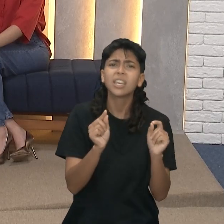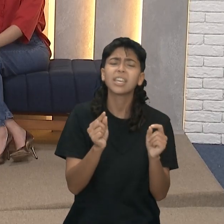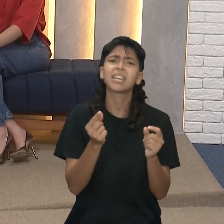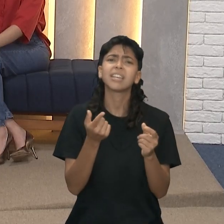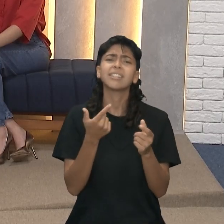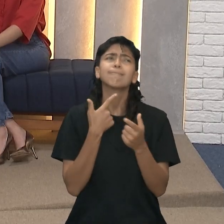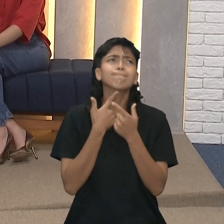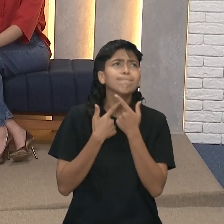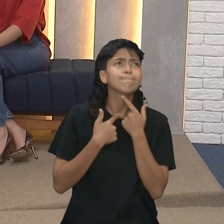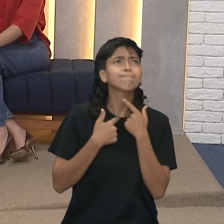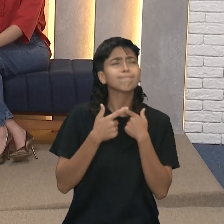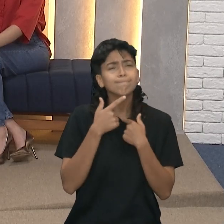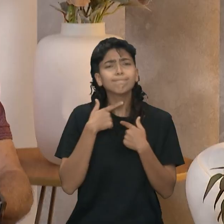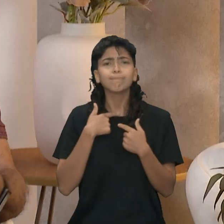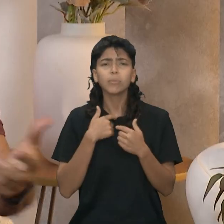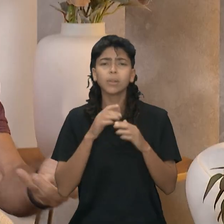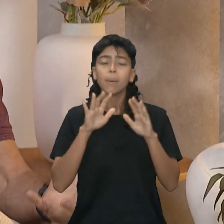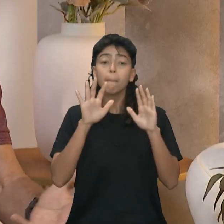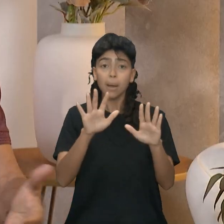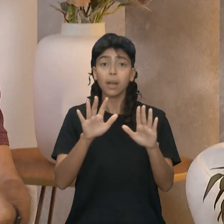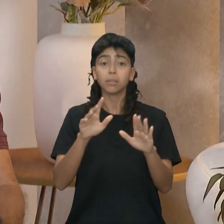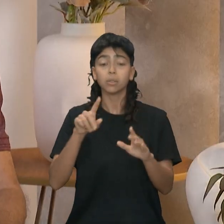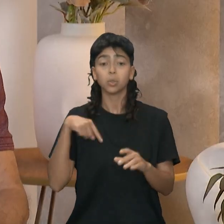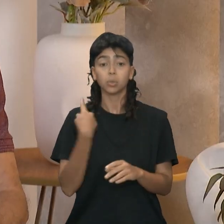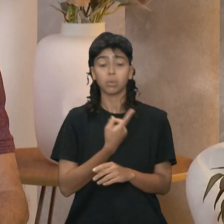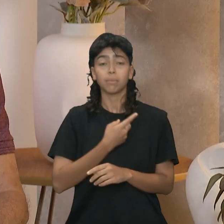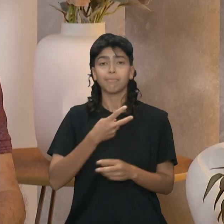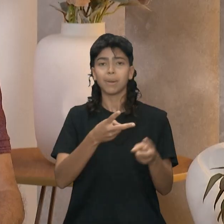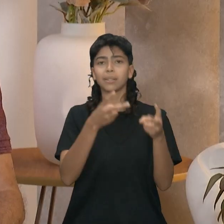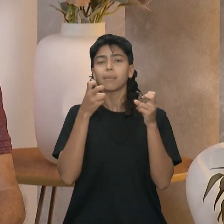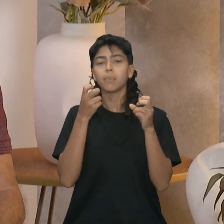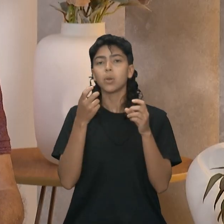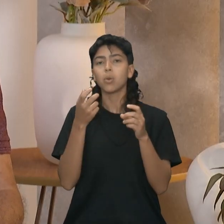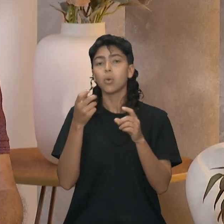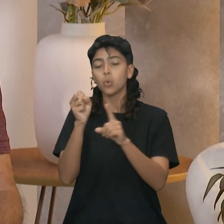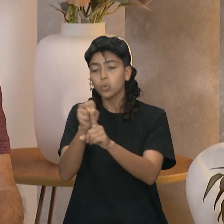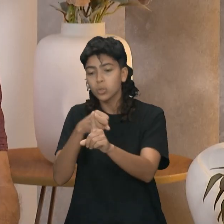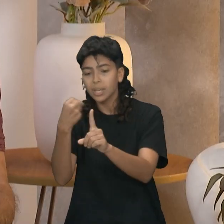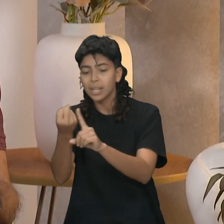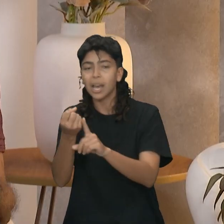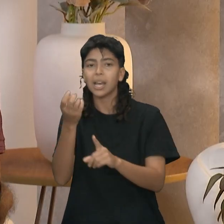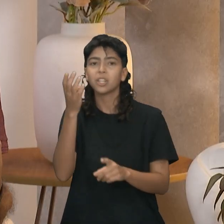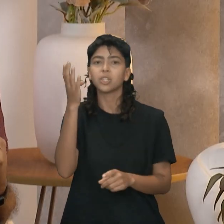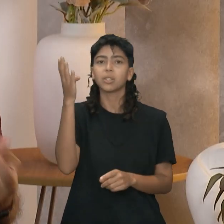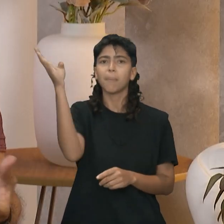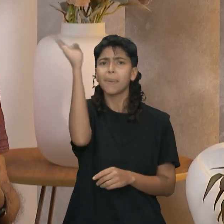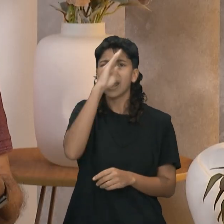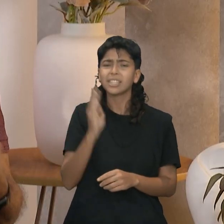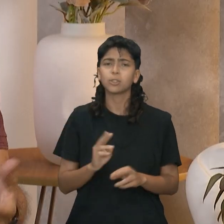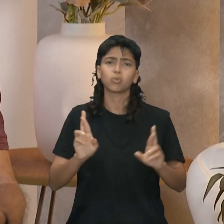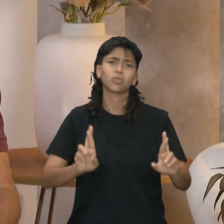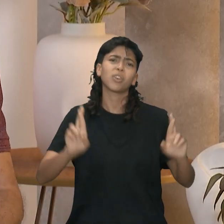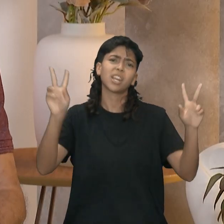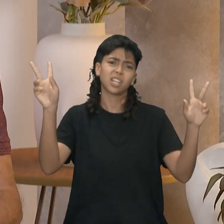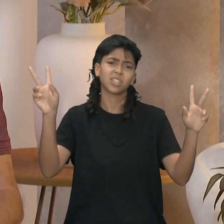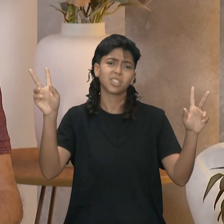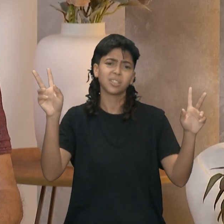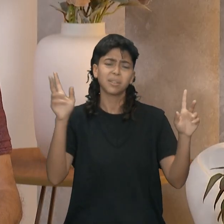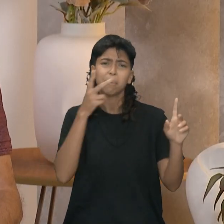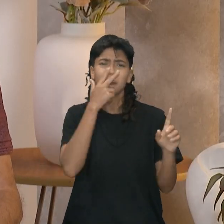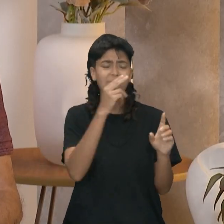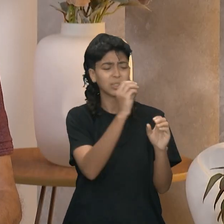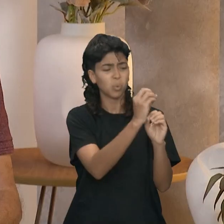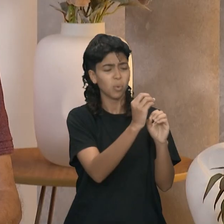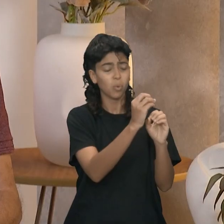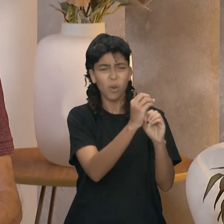Mas o mundo, a sociedade, o próprio país tomou uma outra direção, né? A universidade ela perdeu um pouco daquele brilho, daquela participação mais